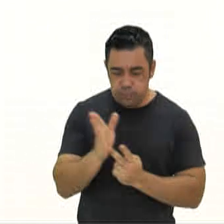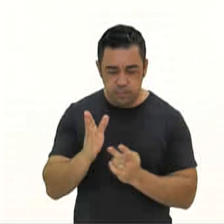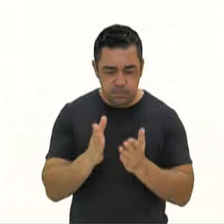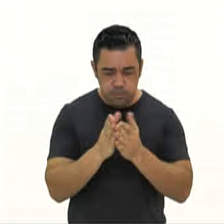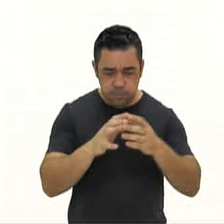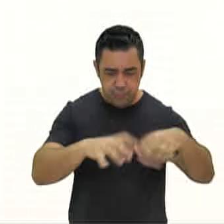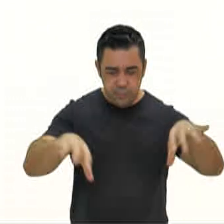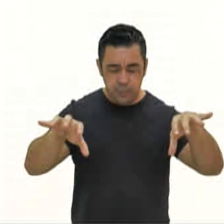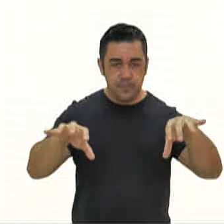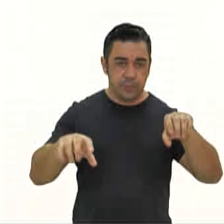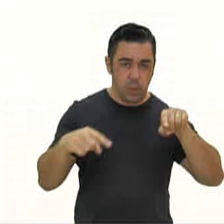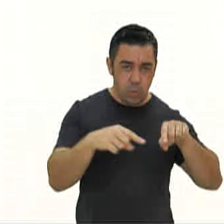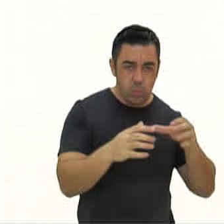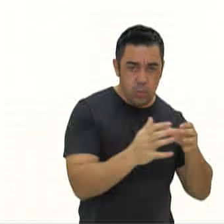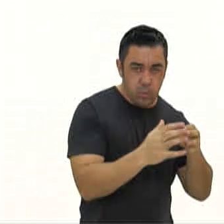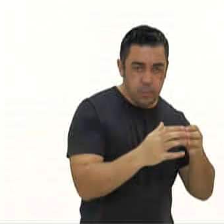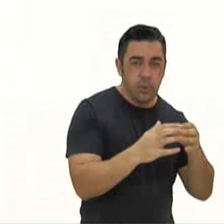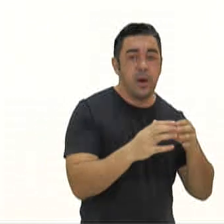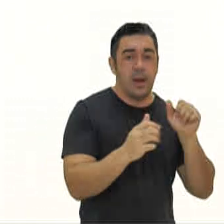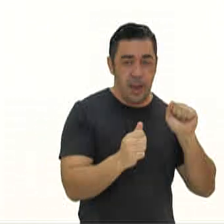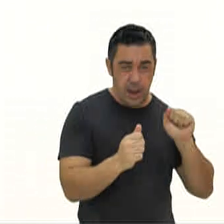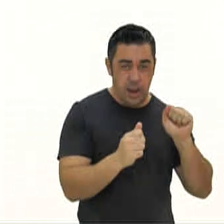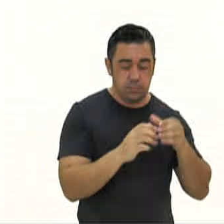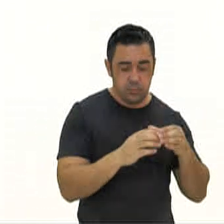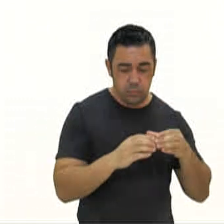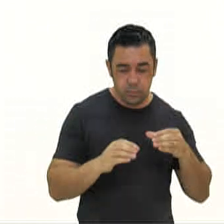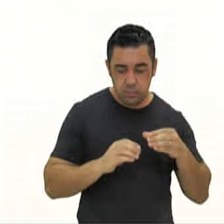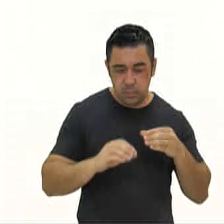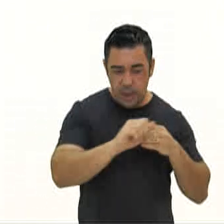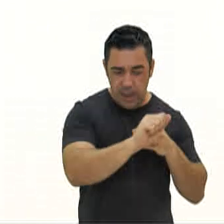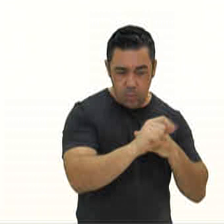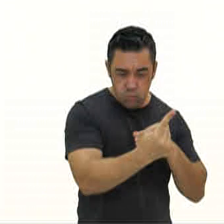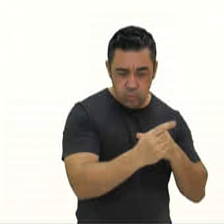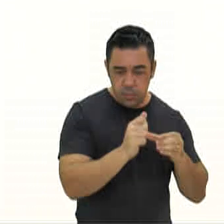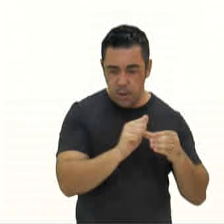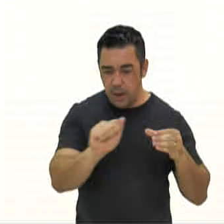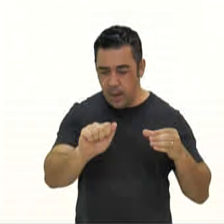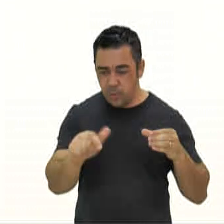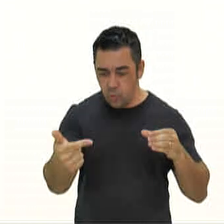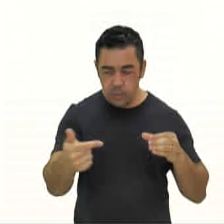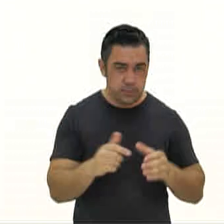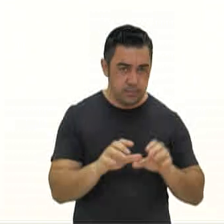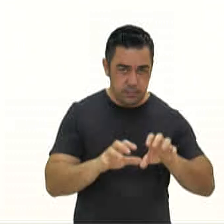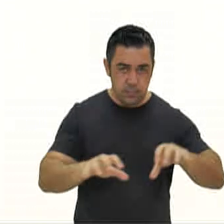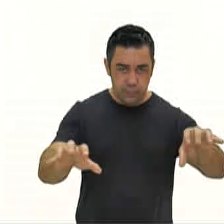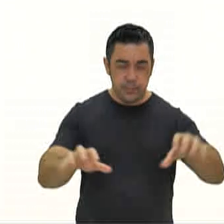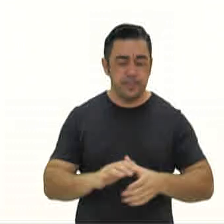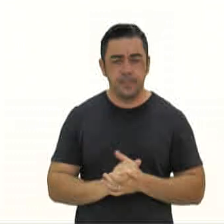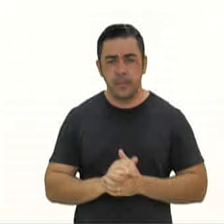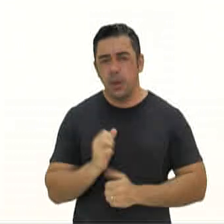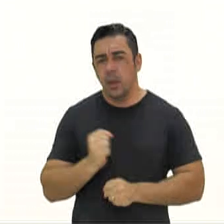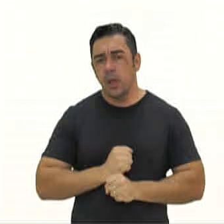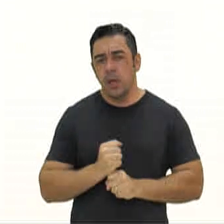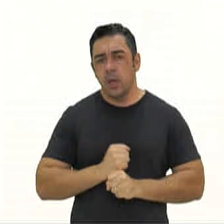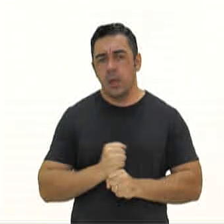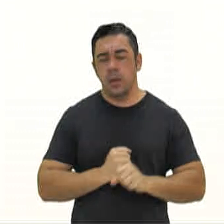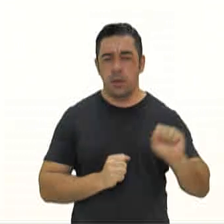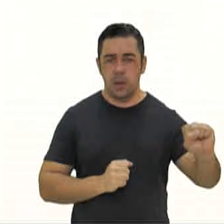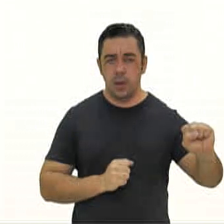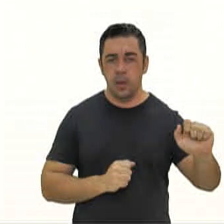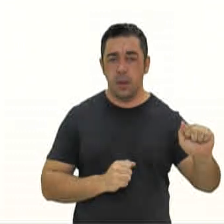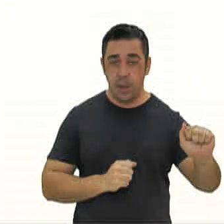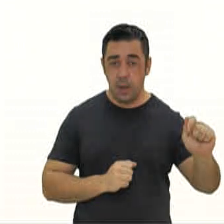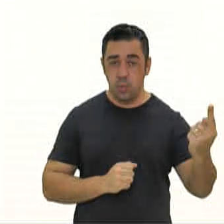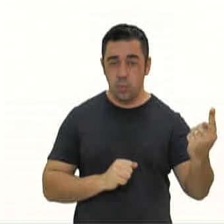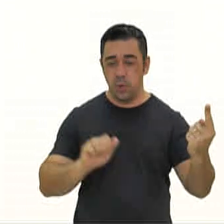separou a população A em dois grupos, designados por A1 e A2. Com o decorrer do tempo, A1 e A2 foram